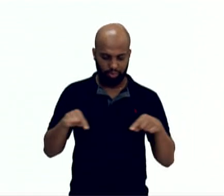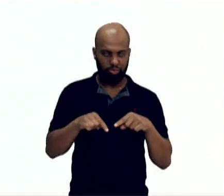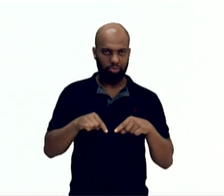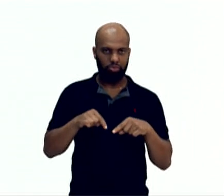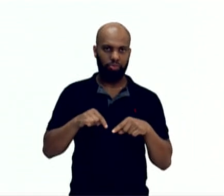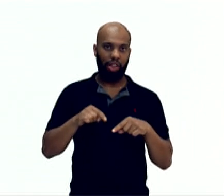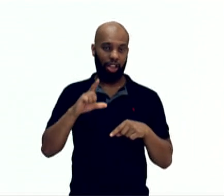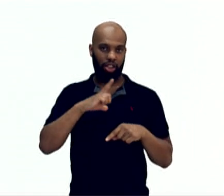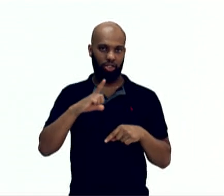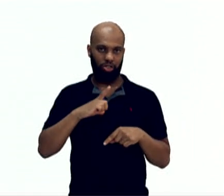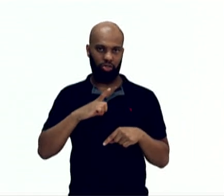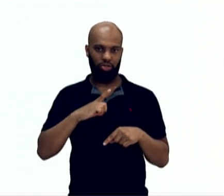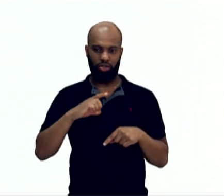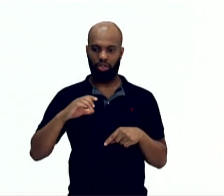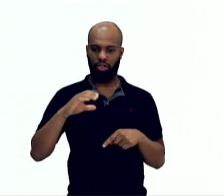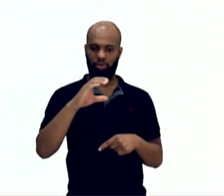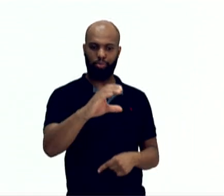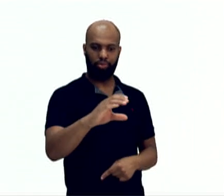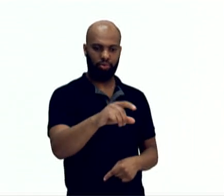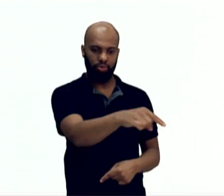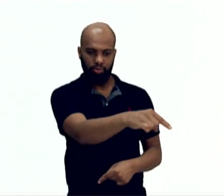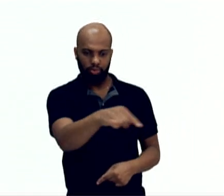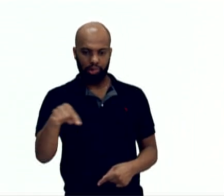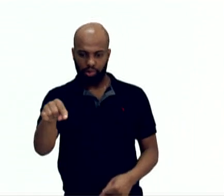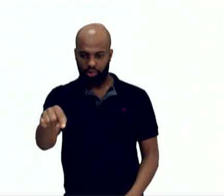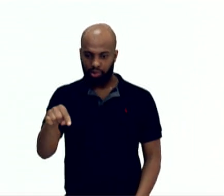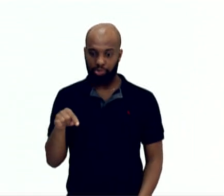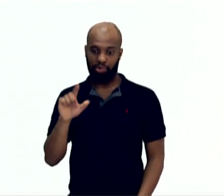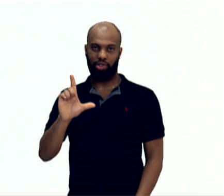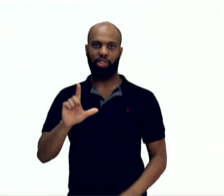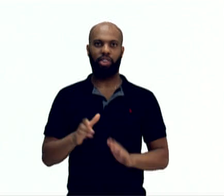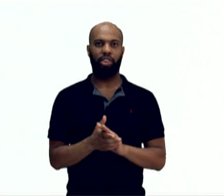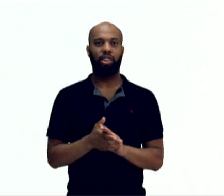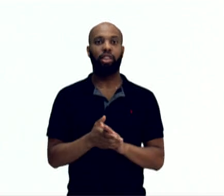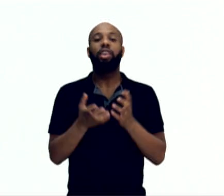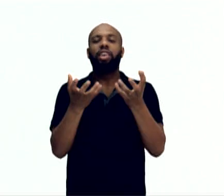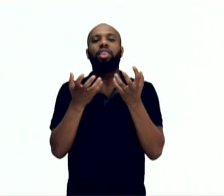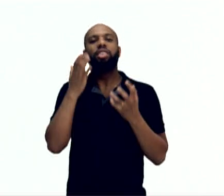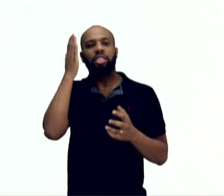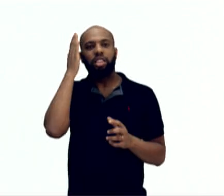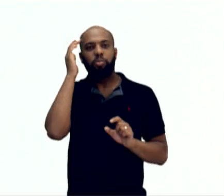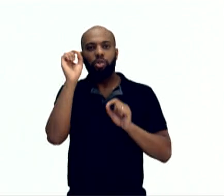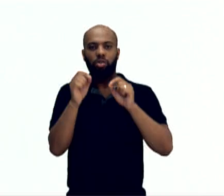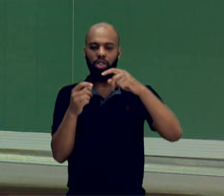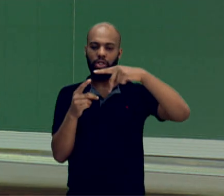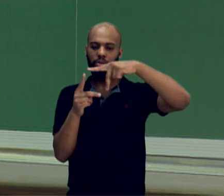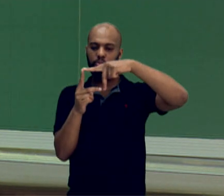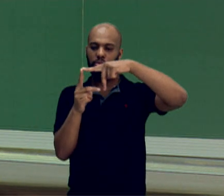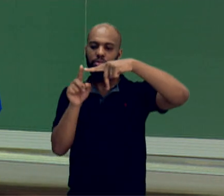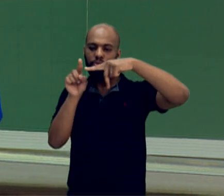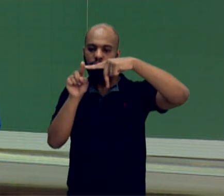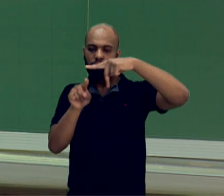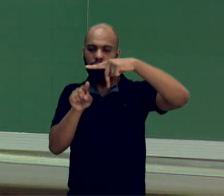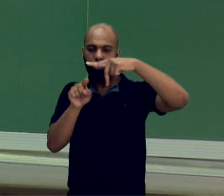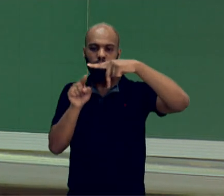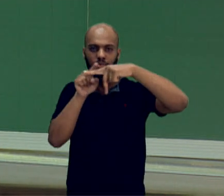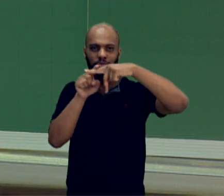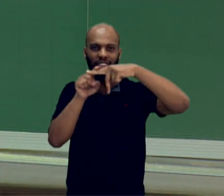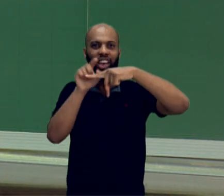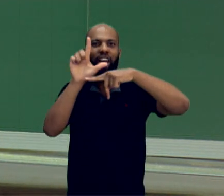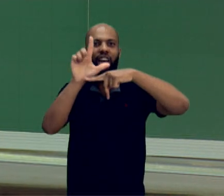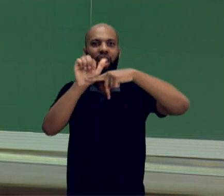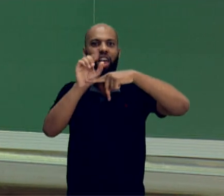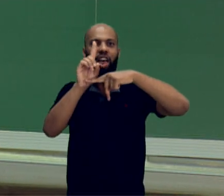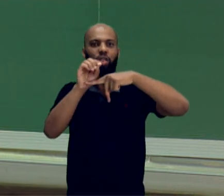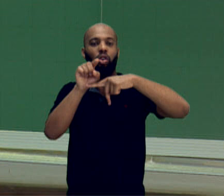Qual vai ser a medida do lado? Olha só, então você vai ter que primeiro descobrir qual é o